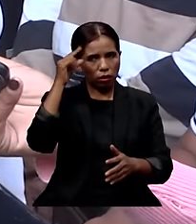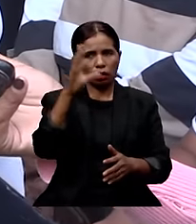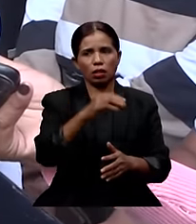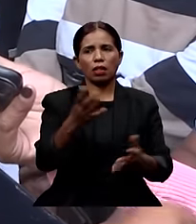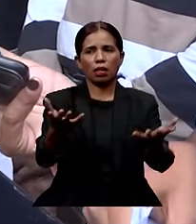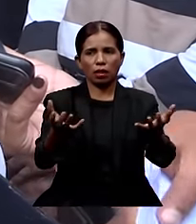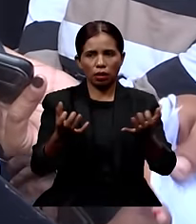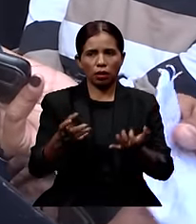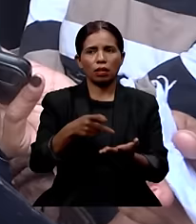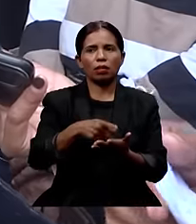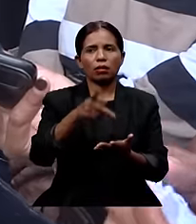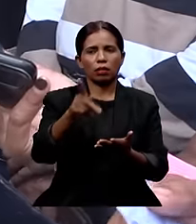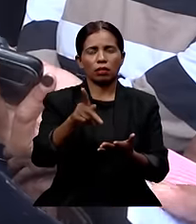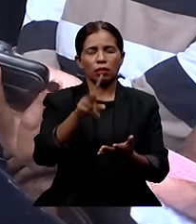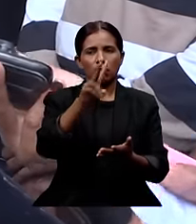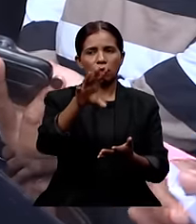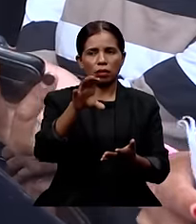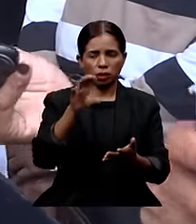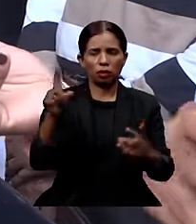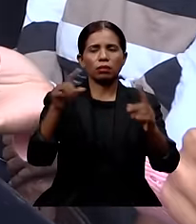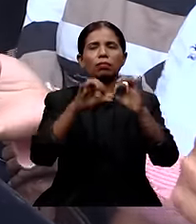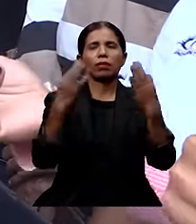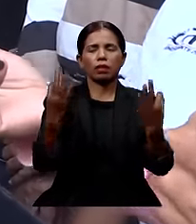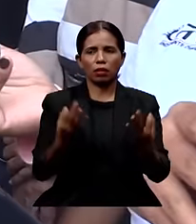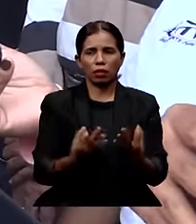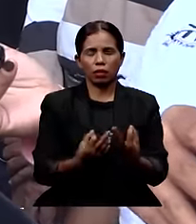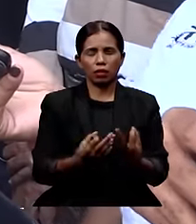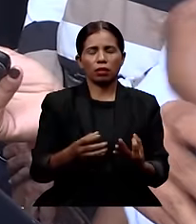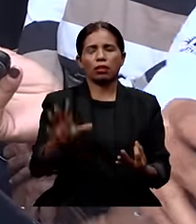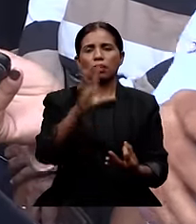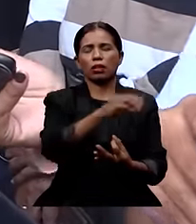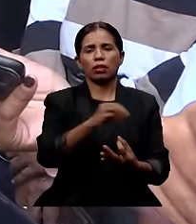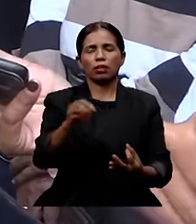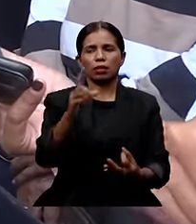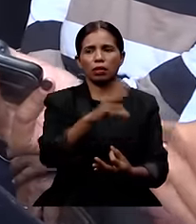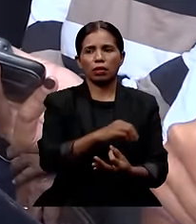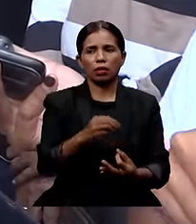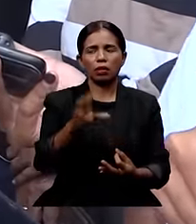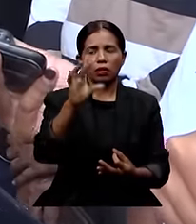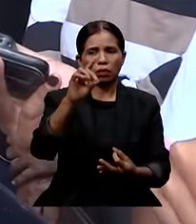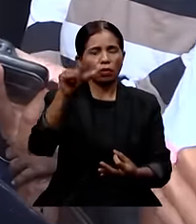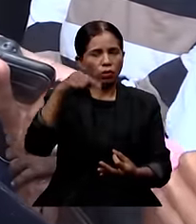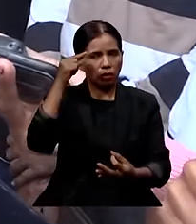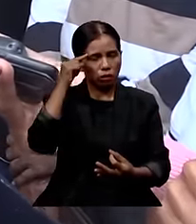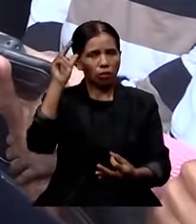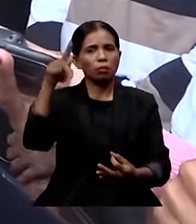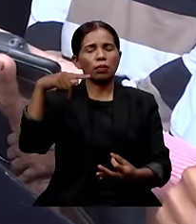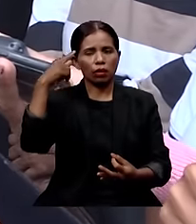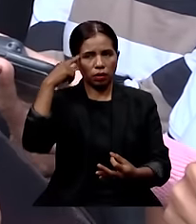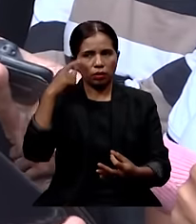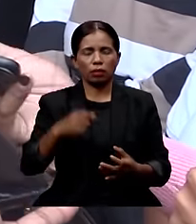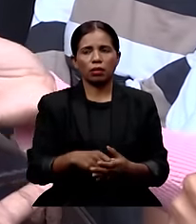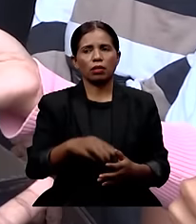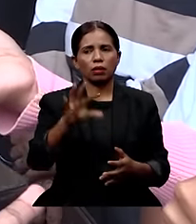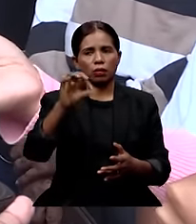cara que o pagamento $200 para cada família, $1,000 para a família, né? O oitavo governo não é política.